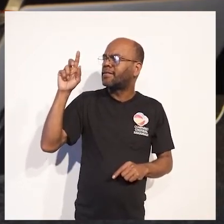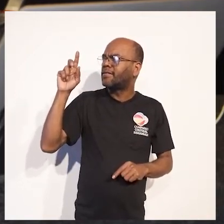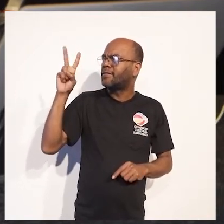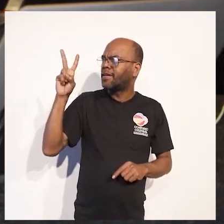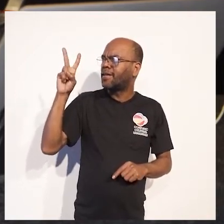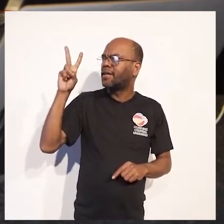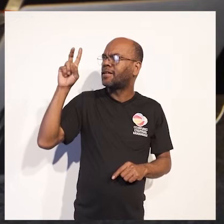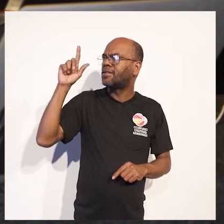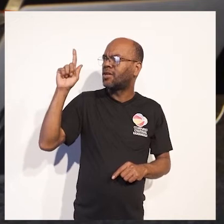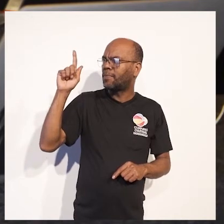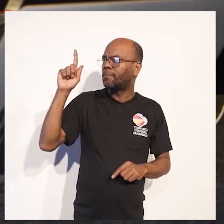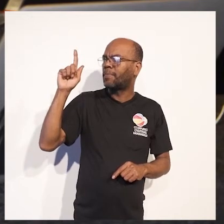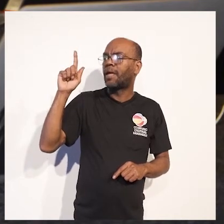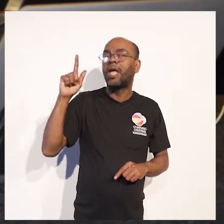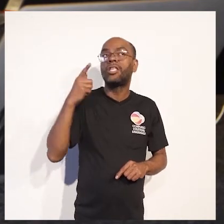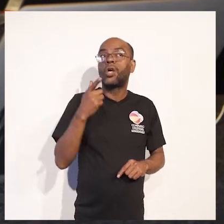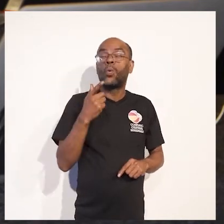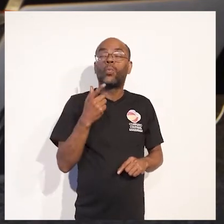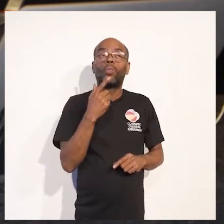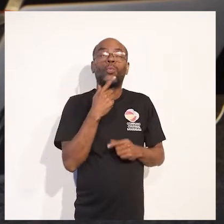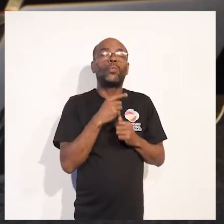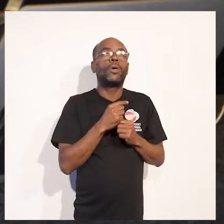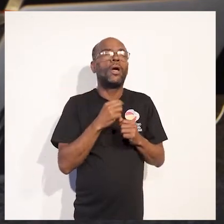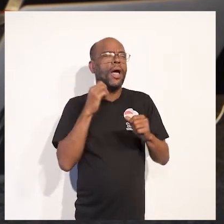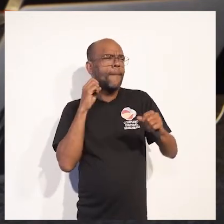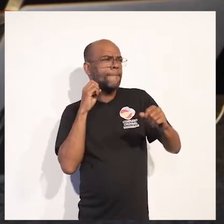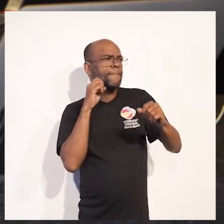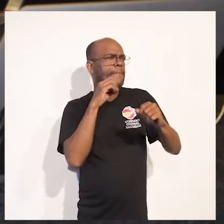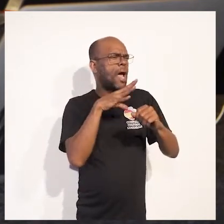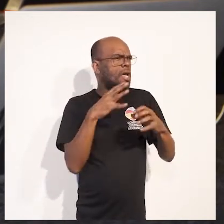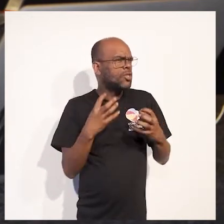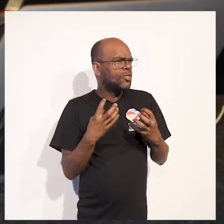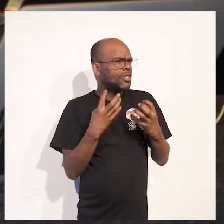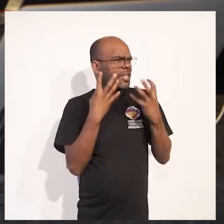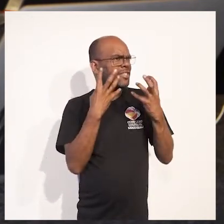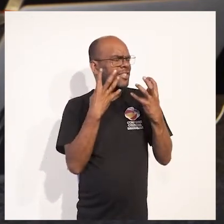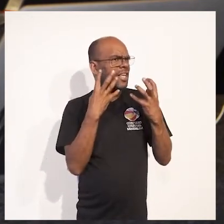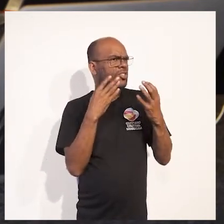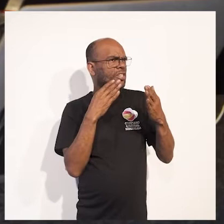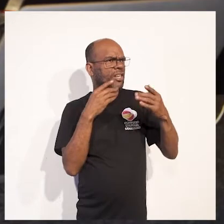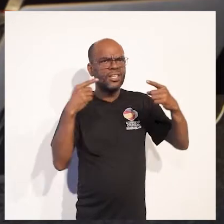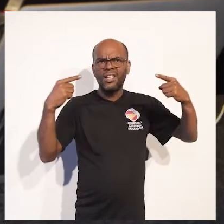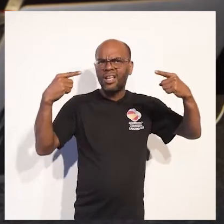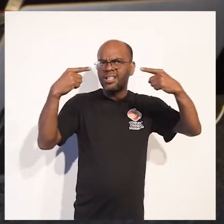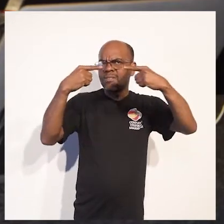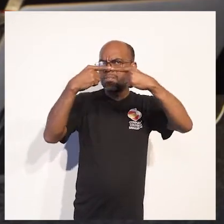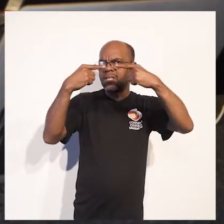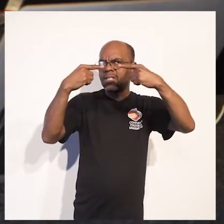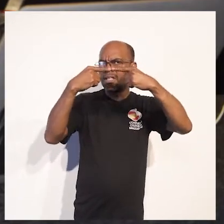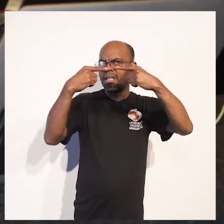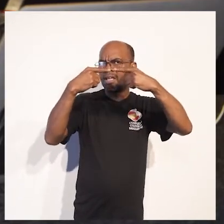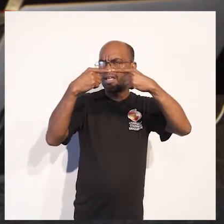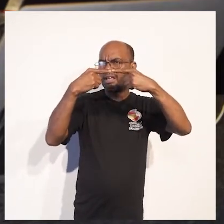e azuis. E a intensidade de luz que eles transmitem compõe todas as outras